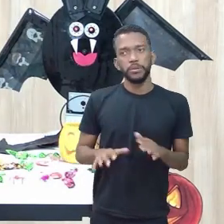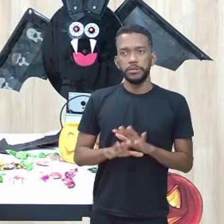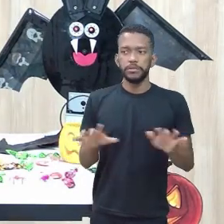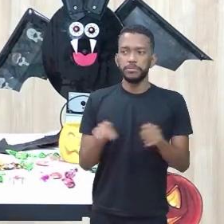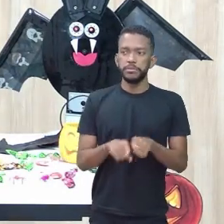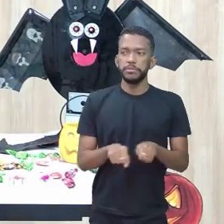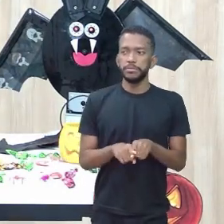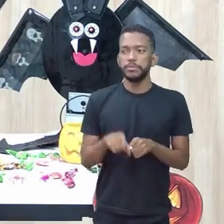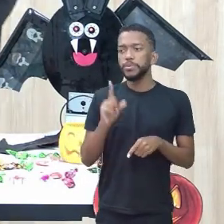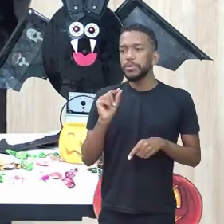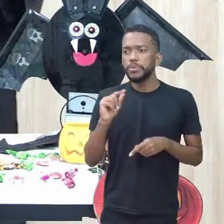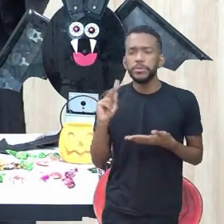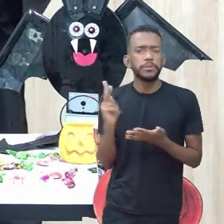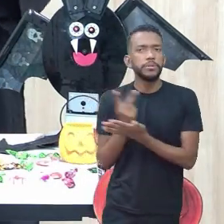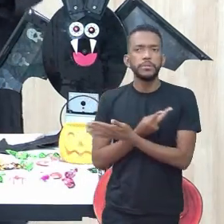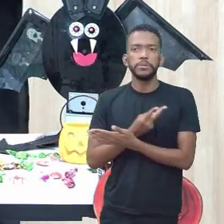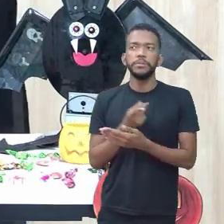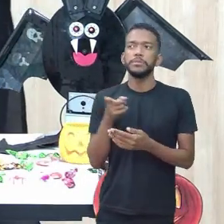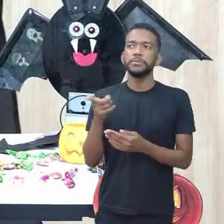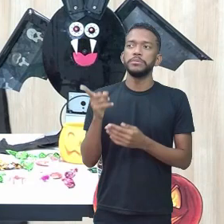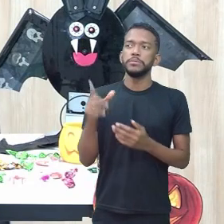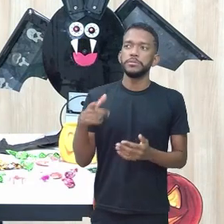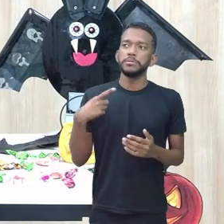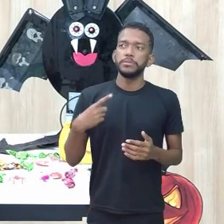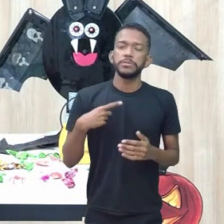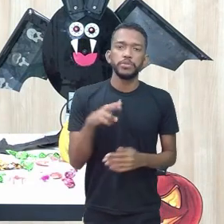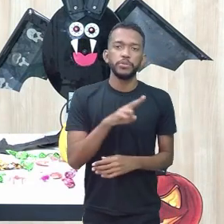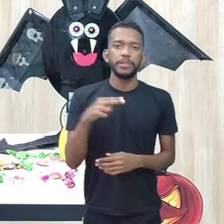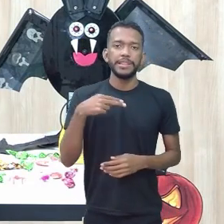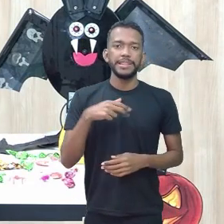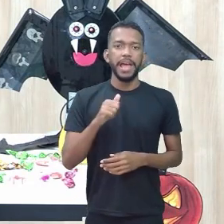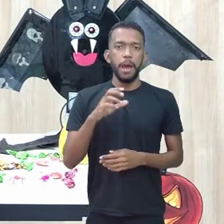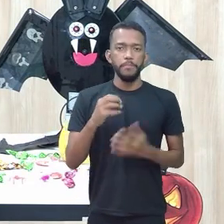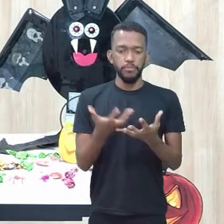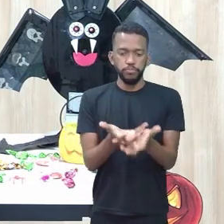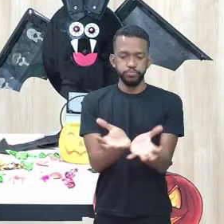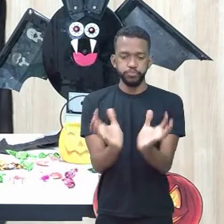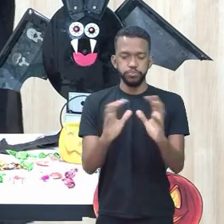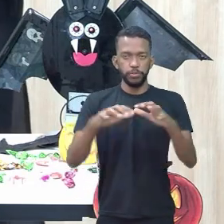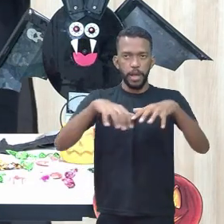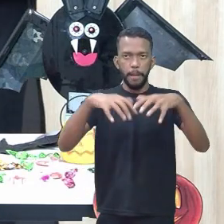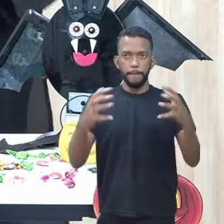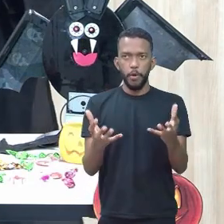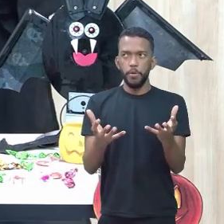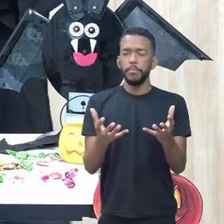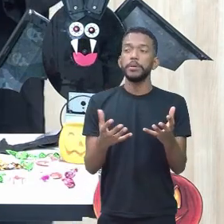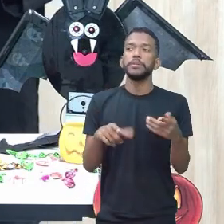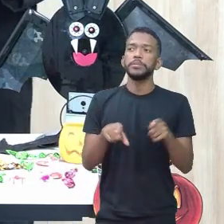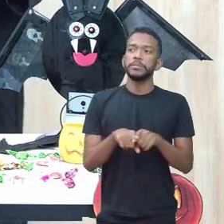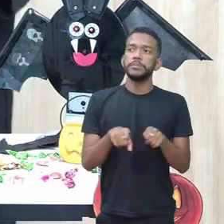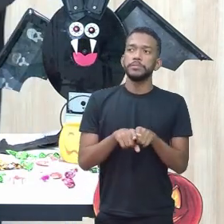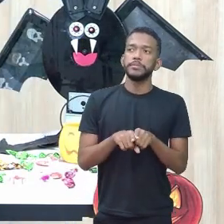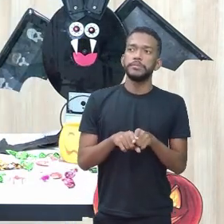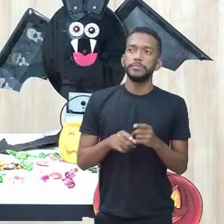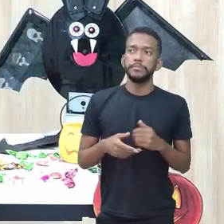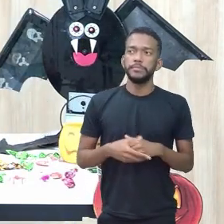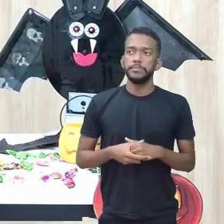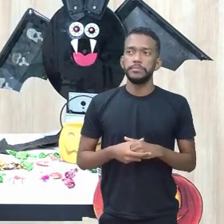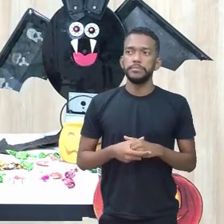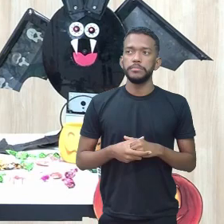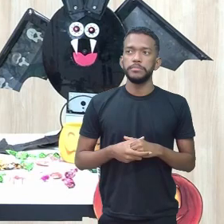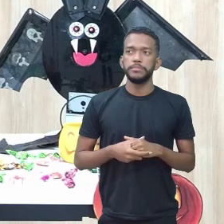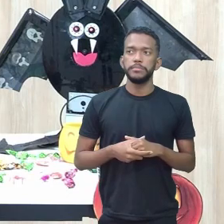O que aconteceu? Deram a ele um nabo, que é uma abóbora, e deram a ele também